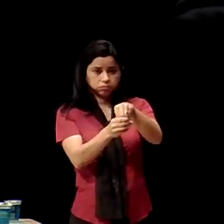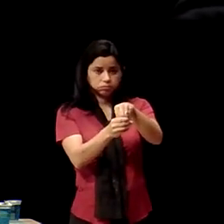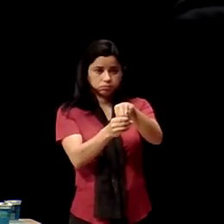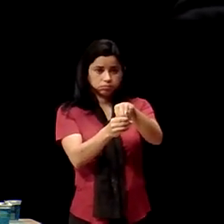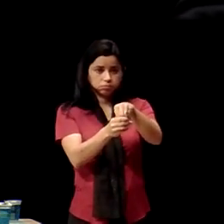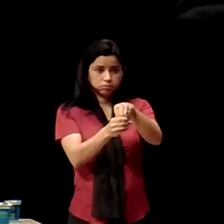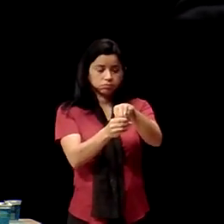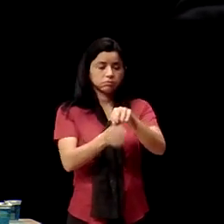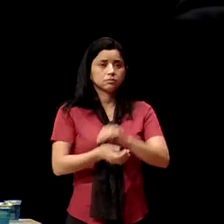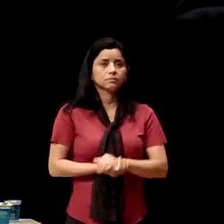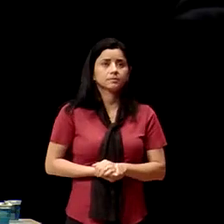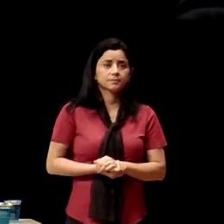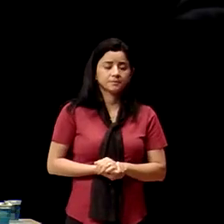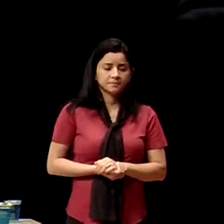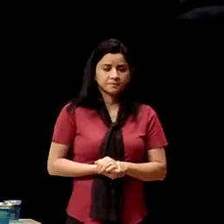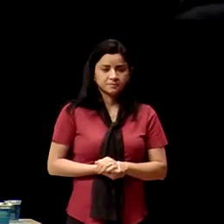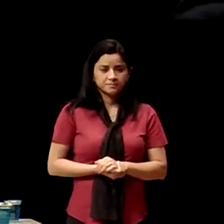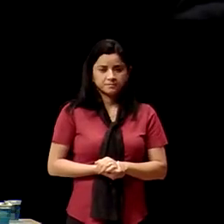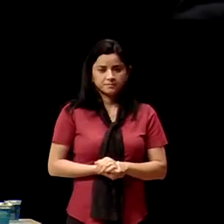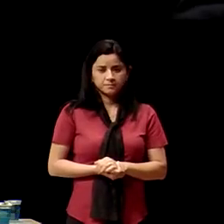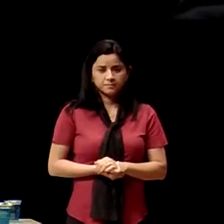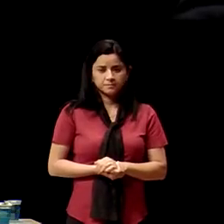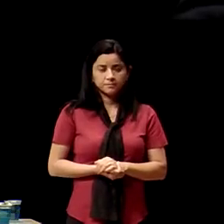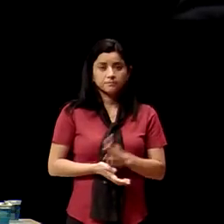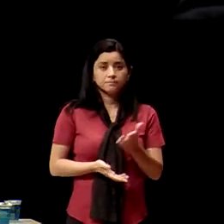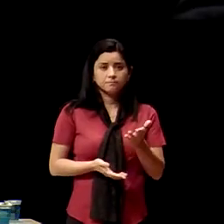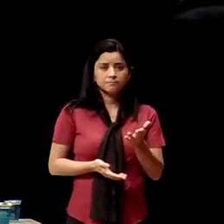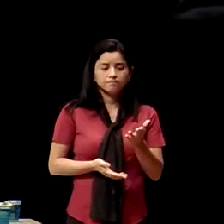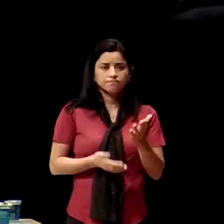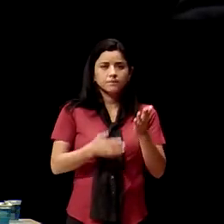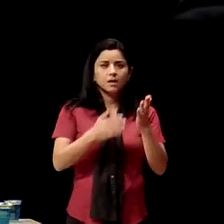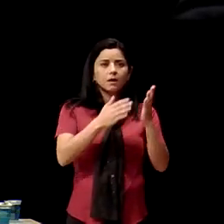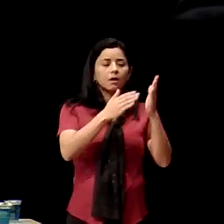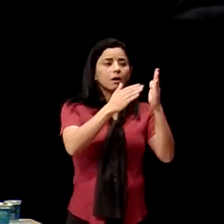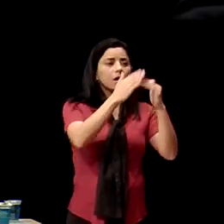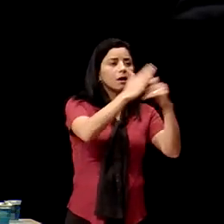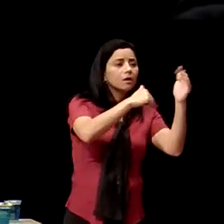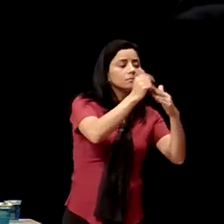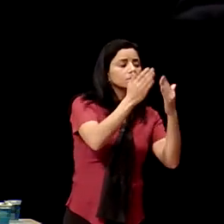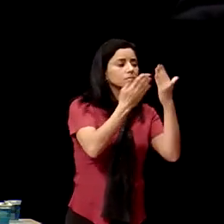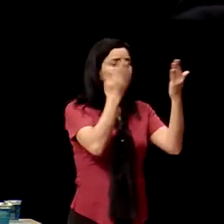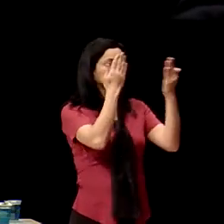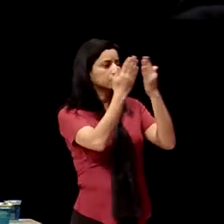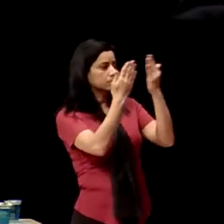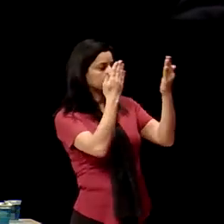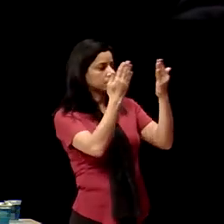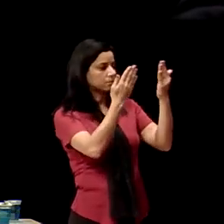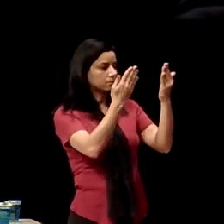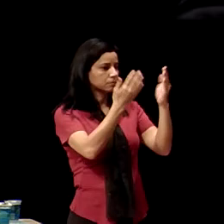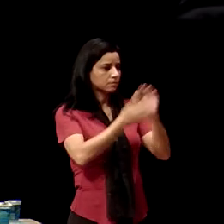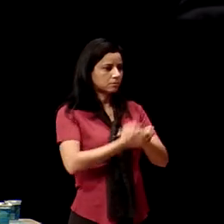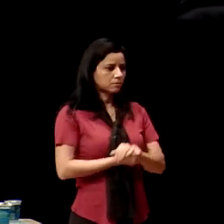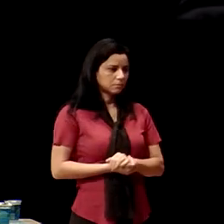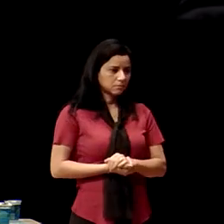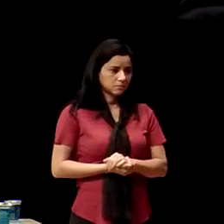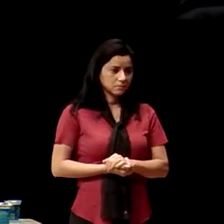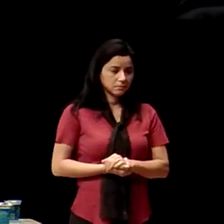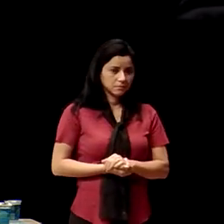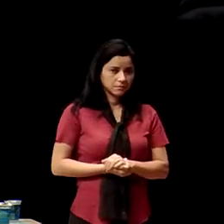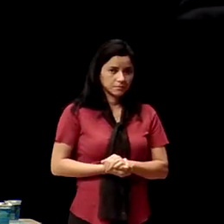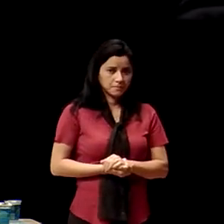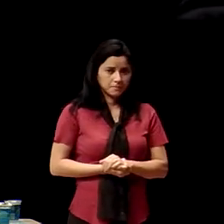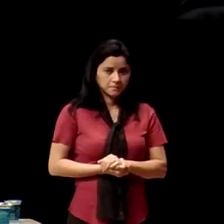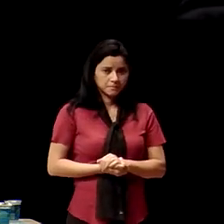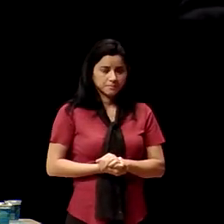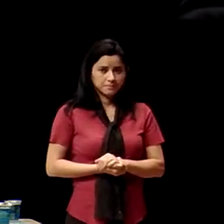profession psychologist. É a profissão o psicólogo. And there is the discipline